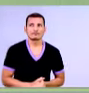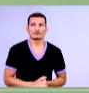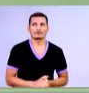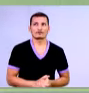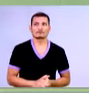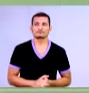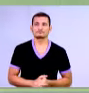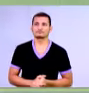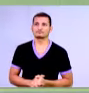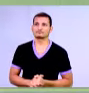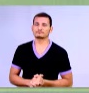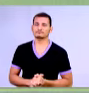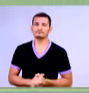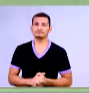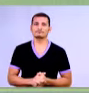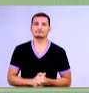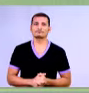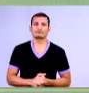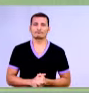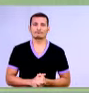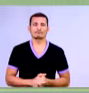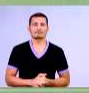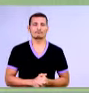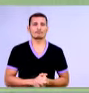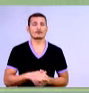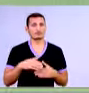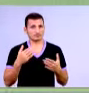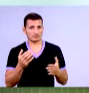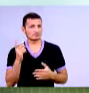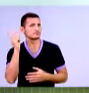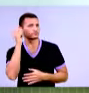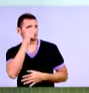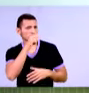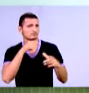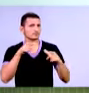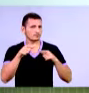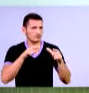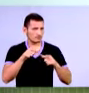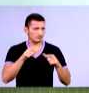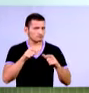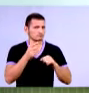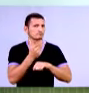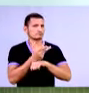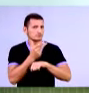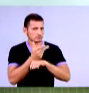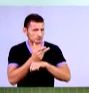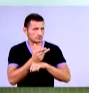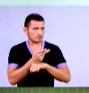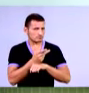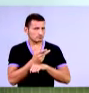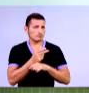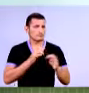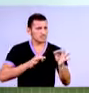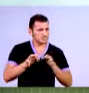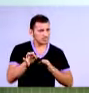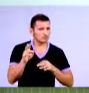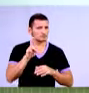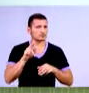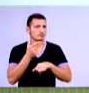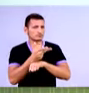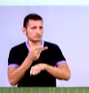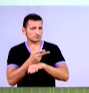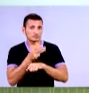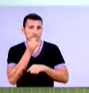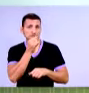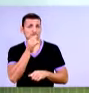veja, é muito difícil de se trabalhar com recursos multimídia, de se planejar e de se usar recursos multimídia, se